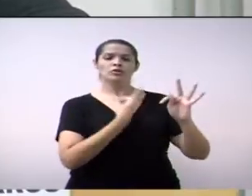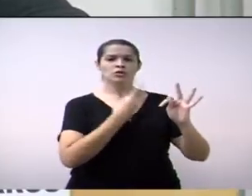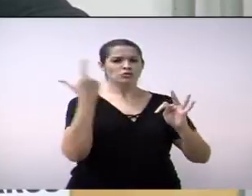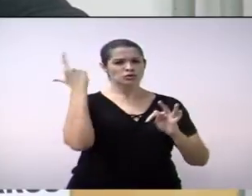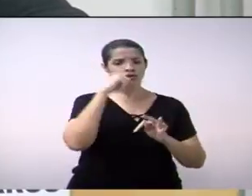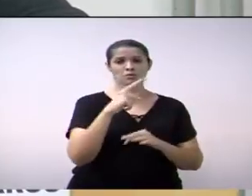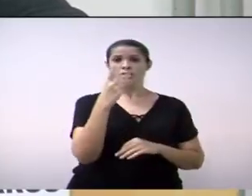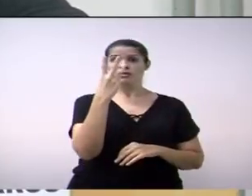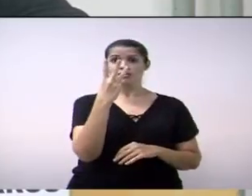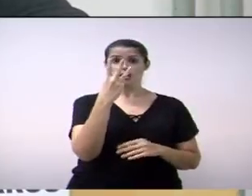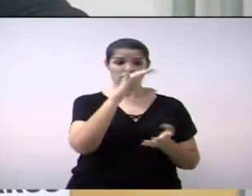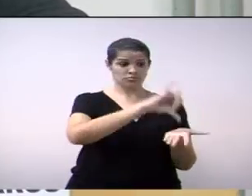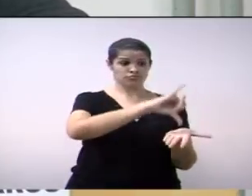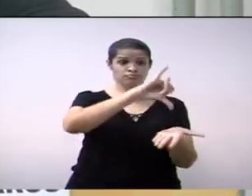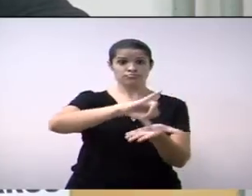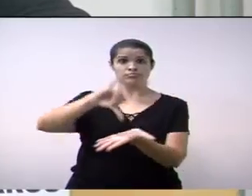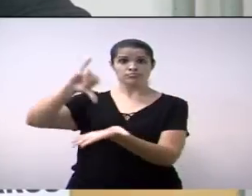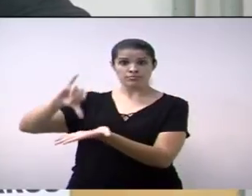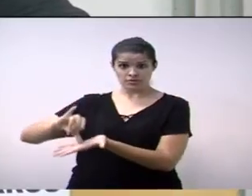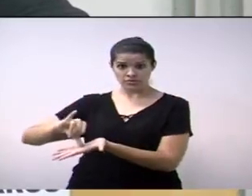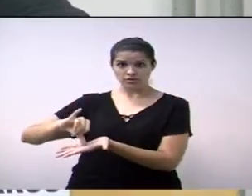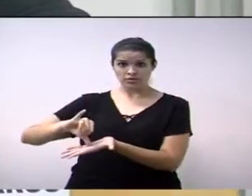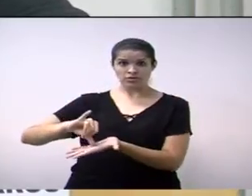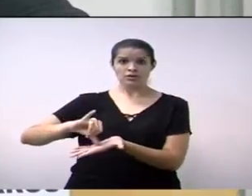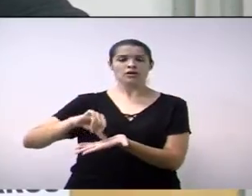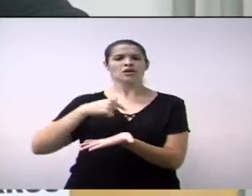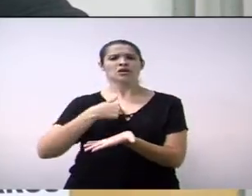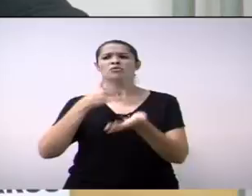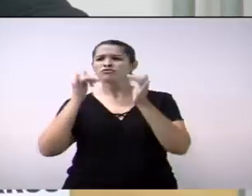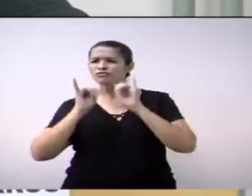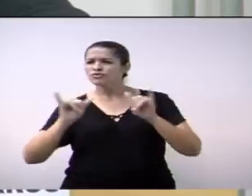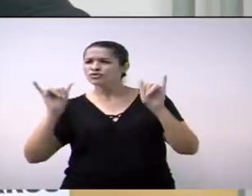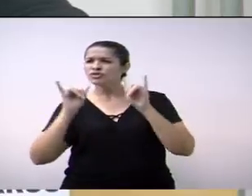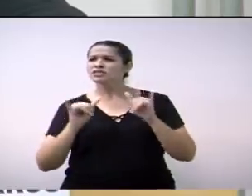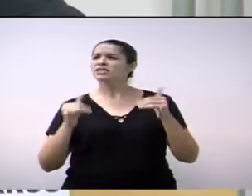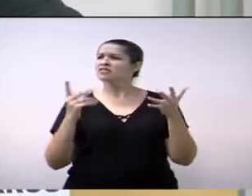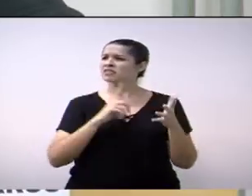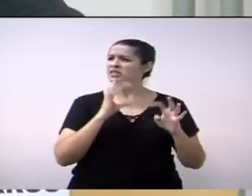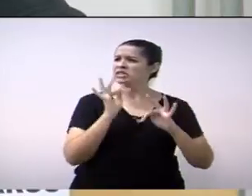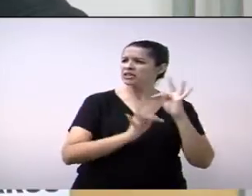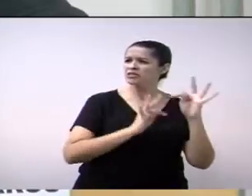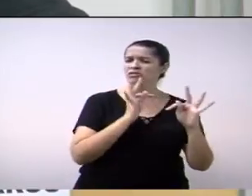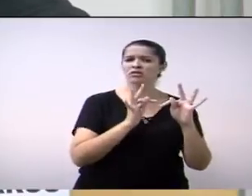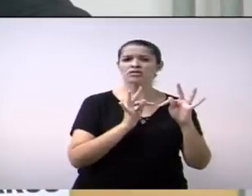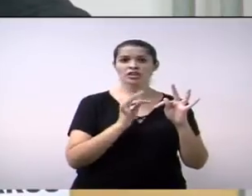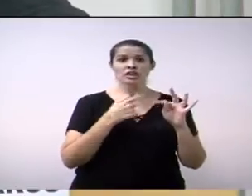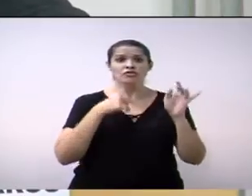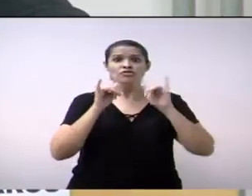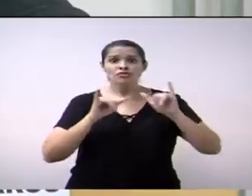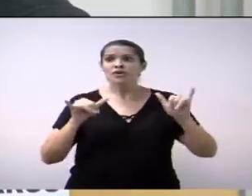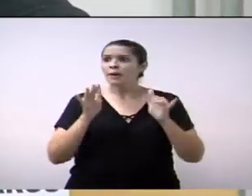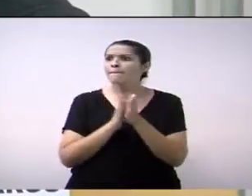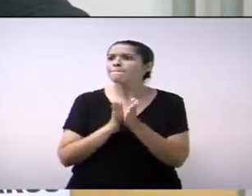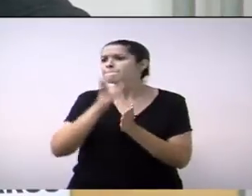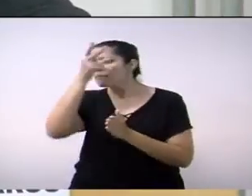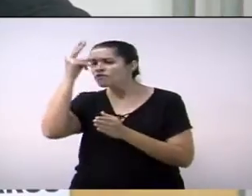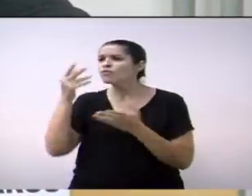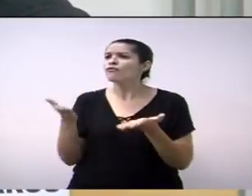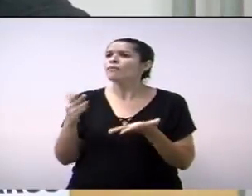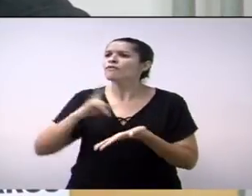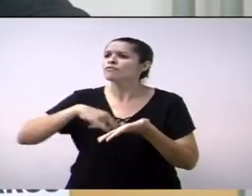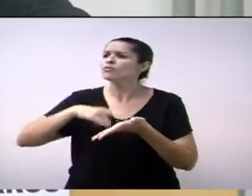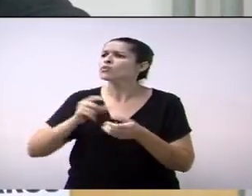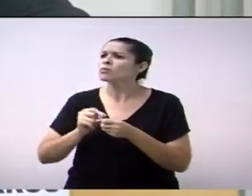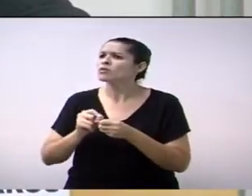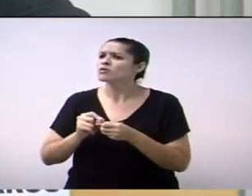telecentros, que era bem bacana, divulguei, mas, infelizmente, Paulínia perdeu o prazo e nós não recebemos os 3